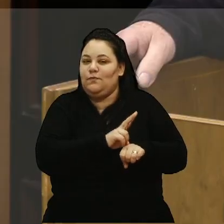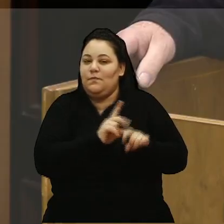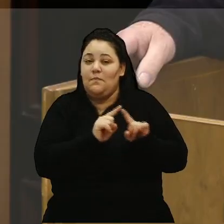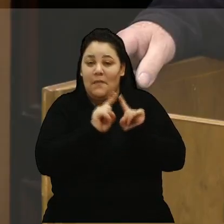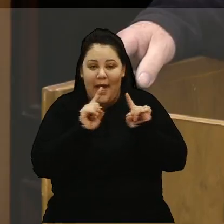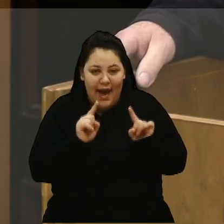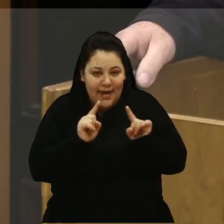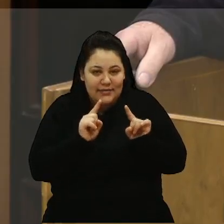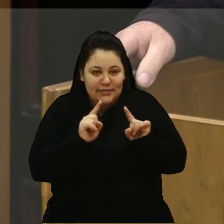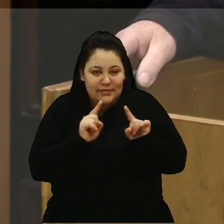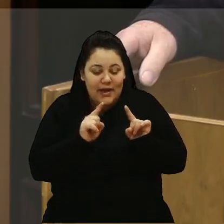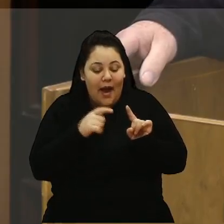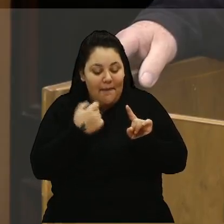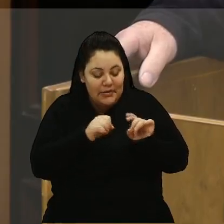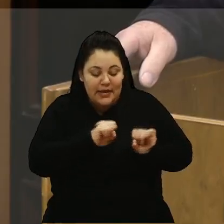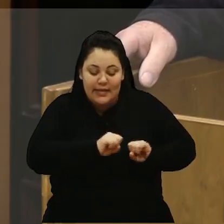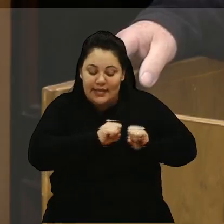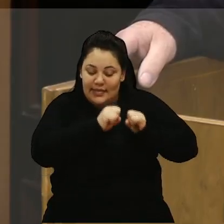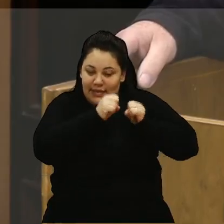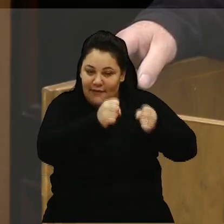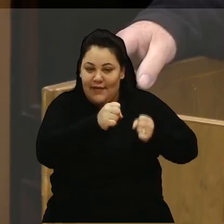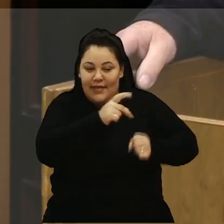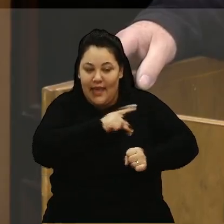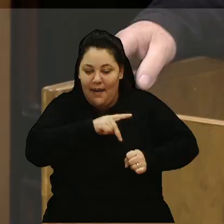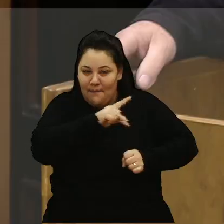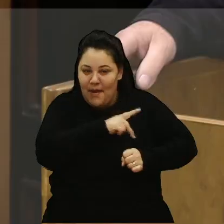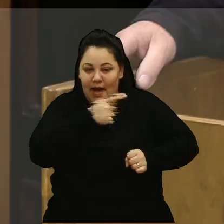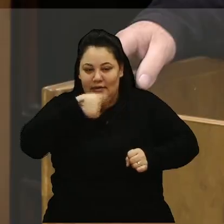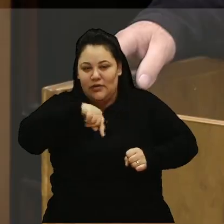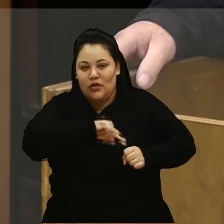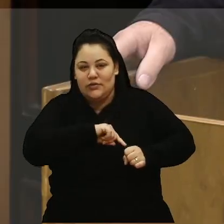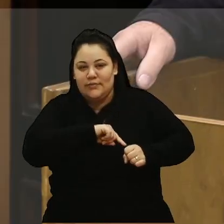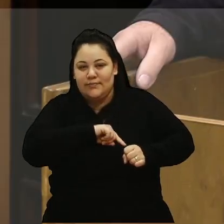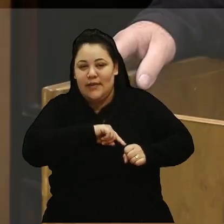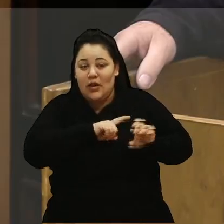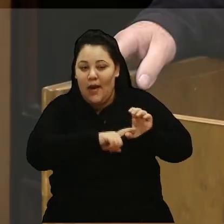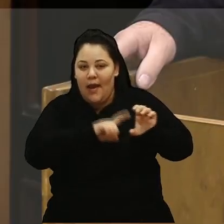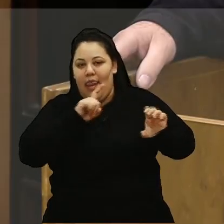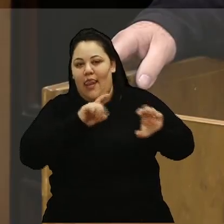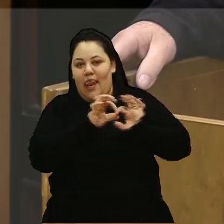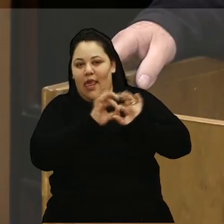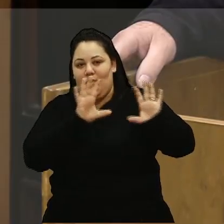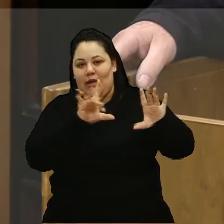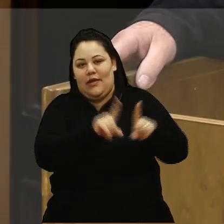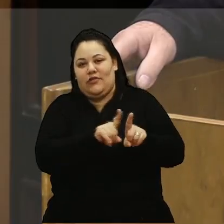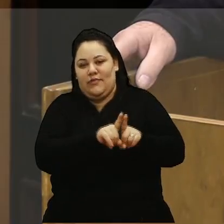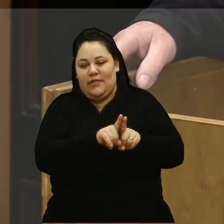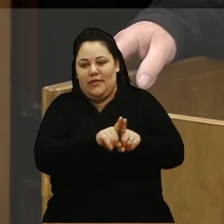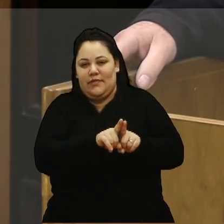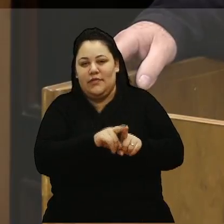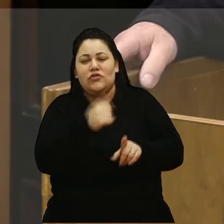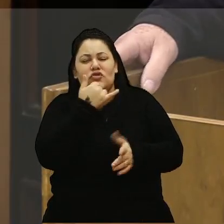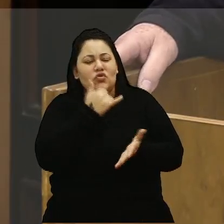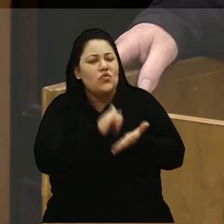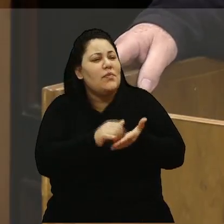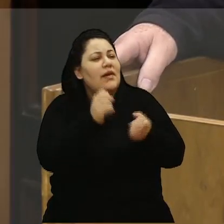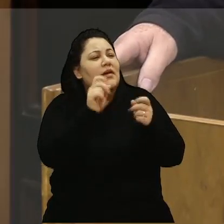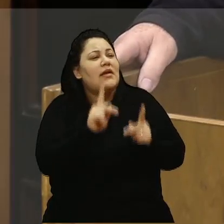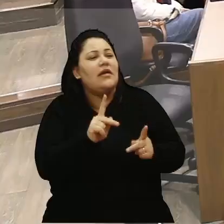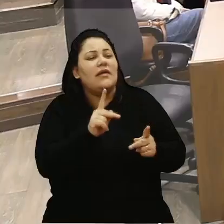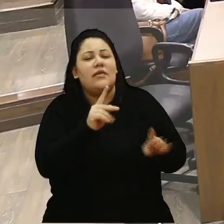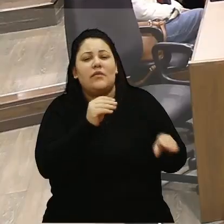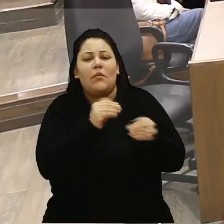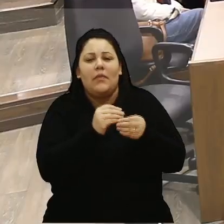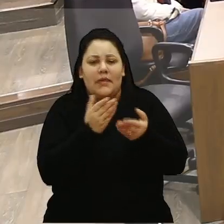nós temos que defender a nossa soberania. Isso que está em jogo. Me perdoem quem me pediu a parte, vereador Cláudio. Muito